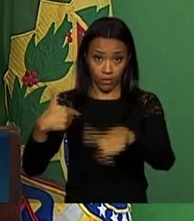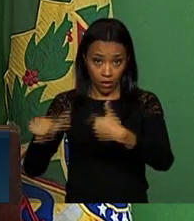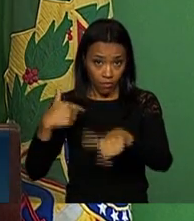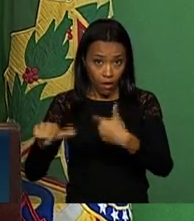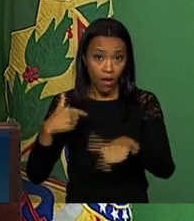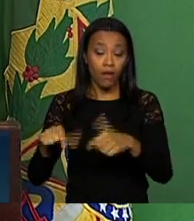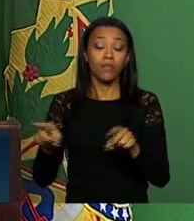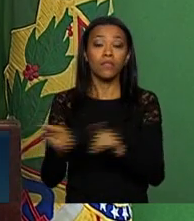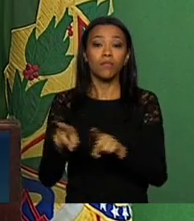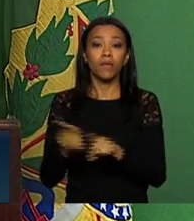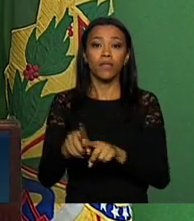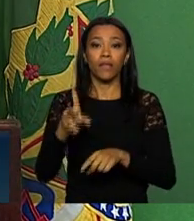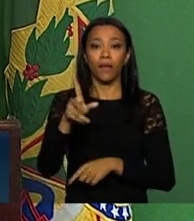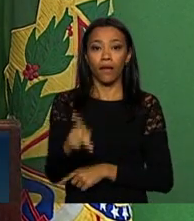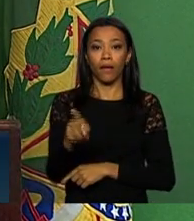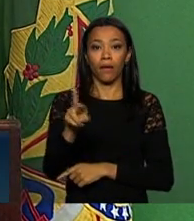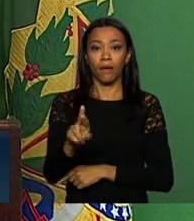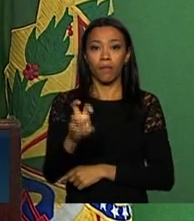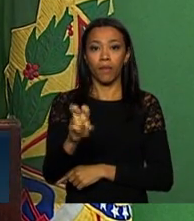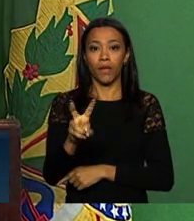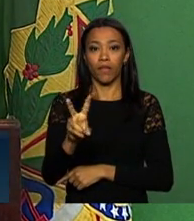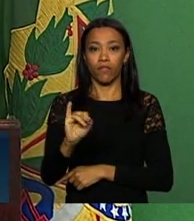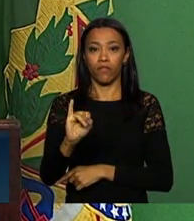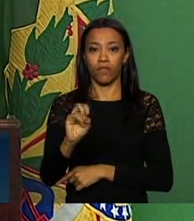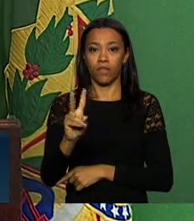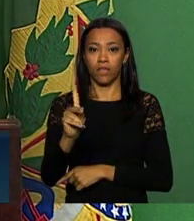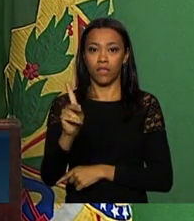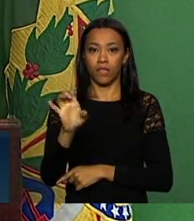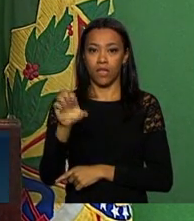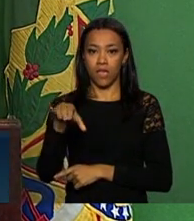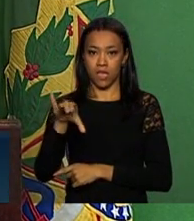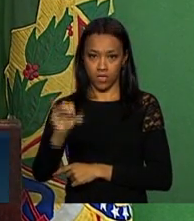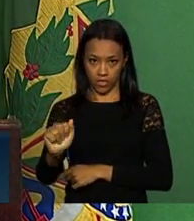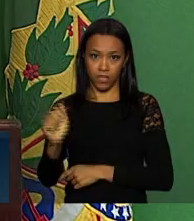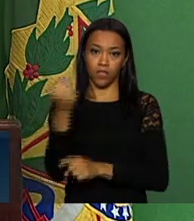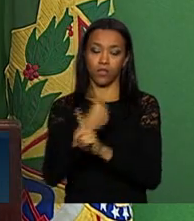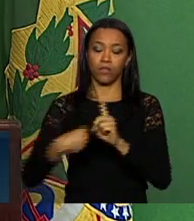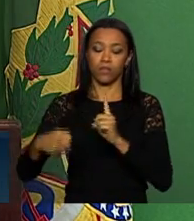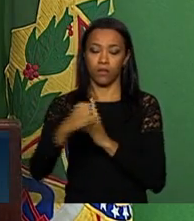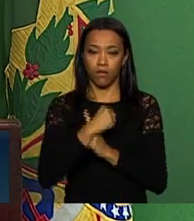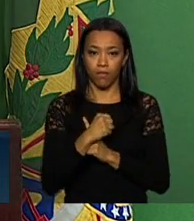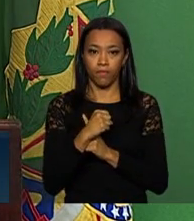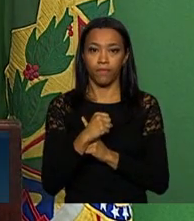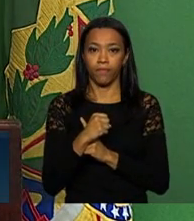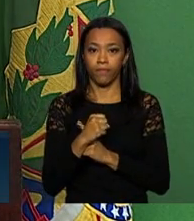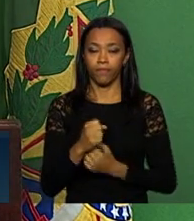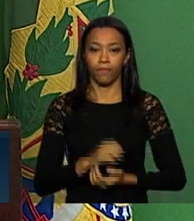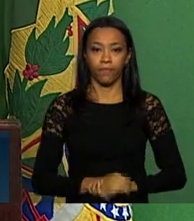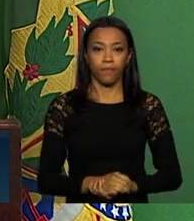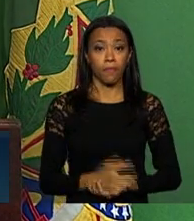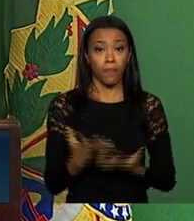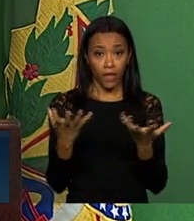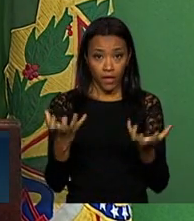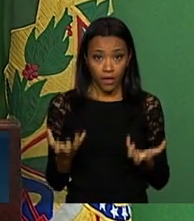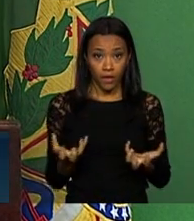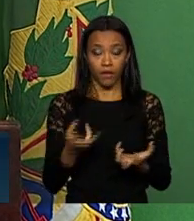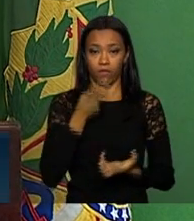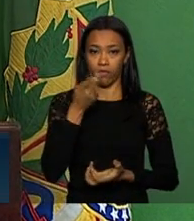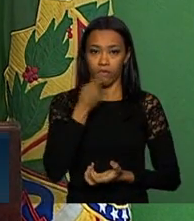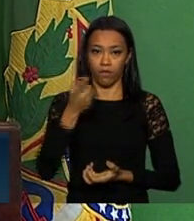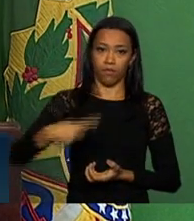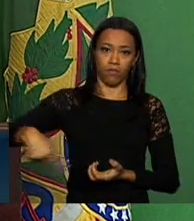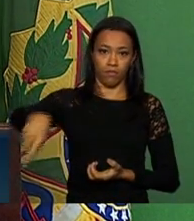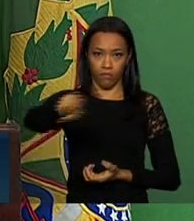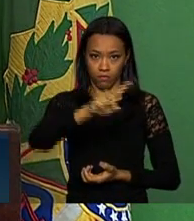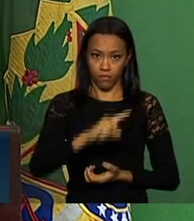Social integrados pelos antigos Ministérios da Previdência e do trabalho quero enfatizar que